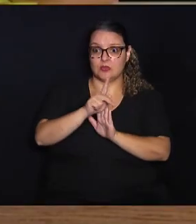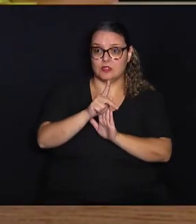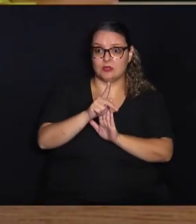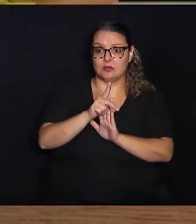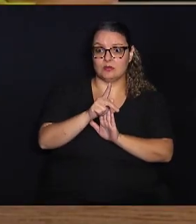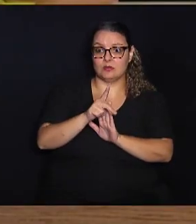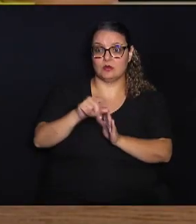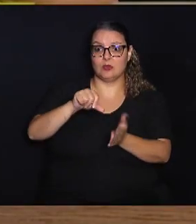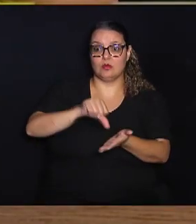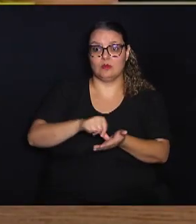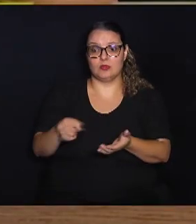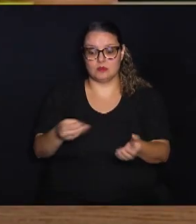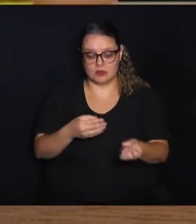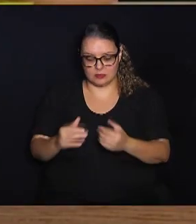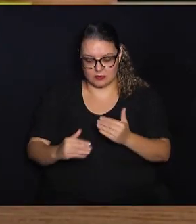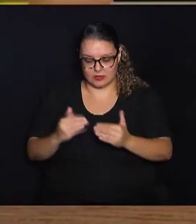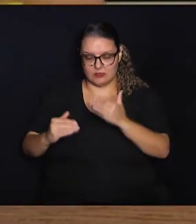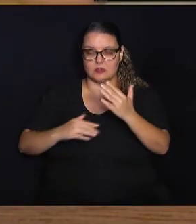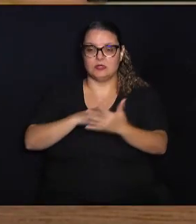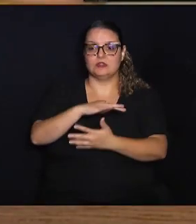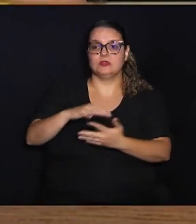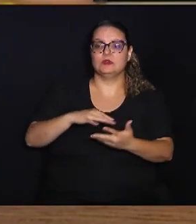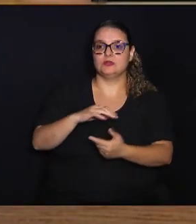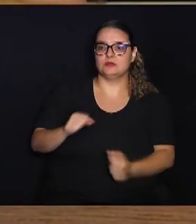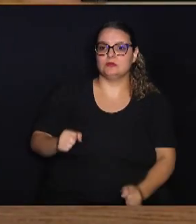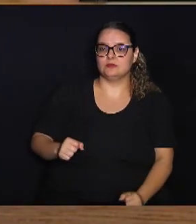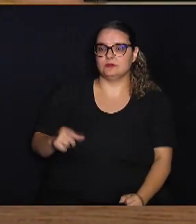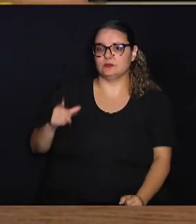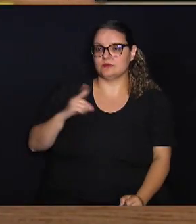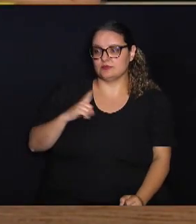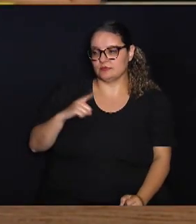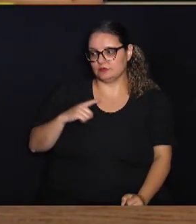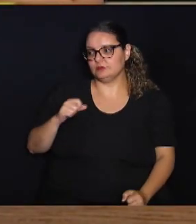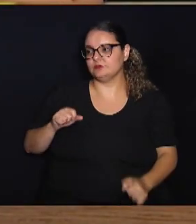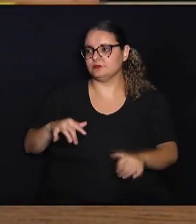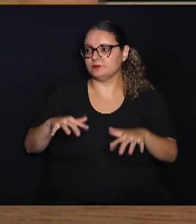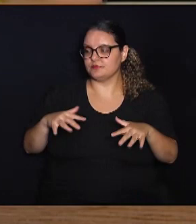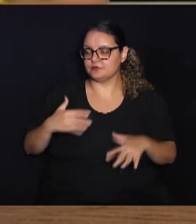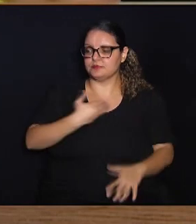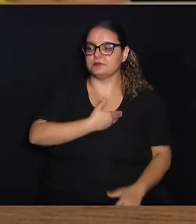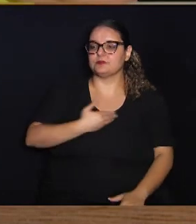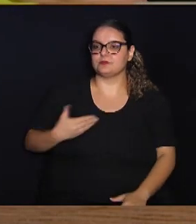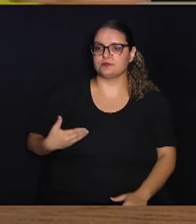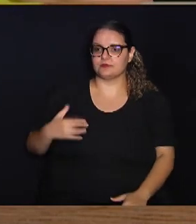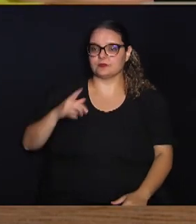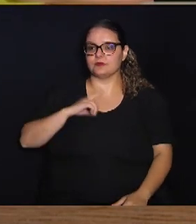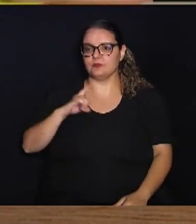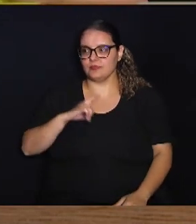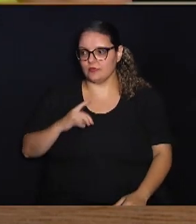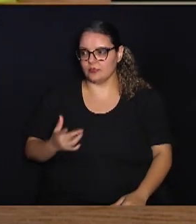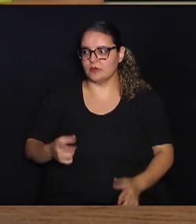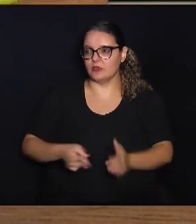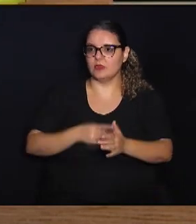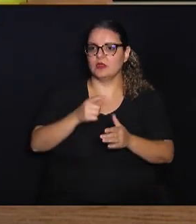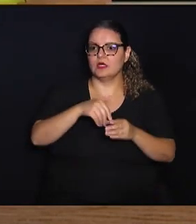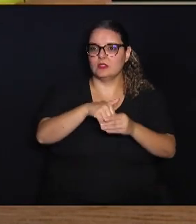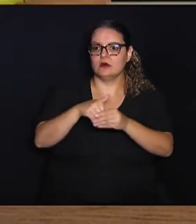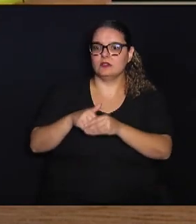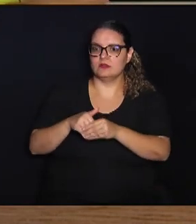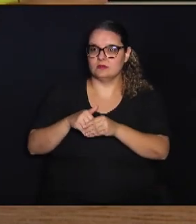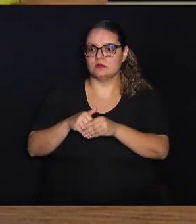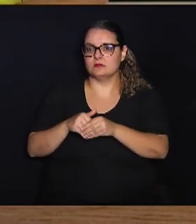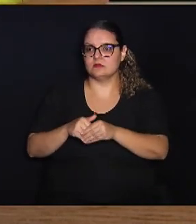Polo de Inovação e Desenvolvimento Sustentável. Tivemos já audiência pública e tivemos uma primeira votação, que é o momento